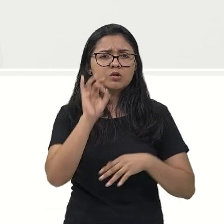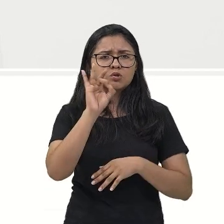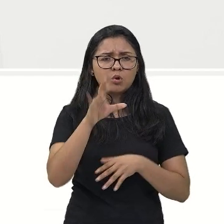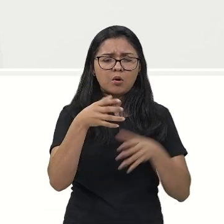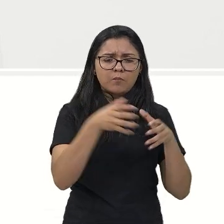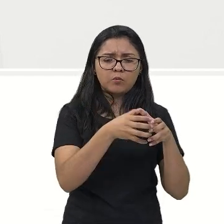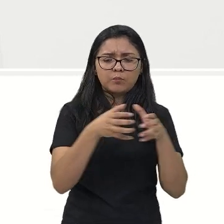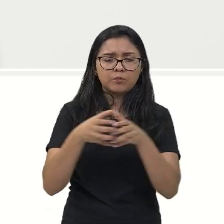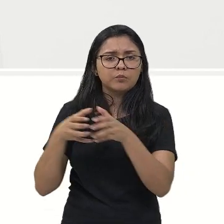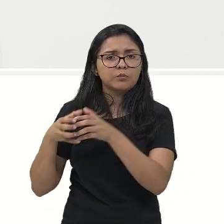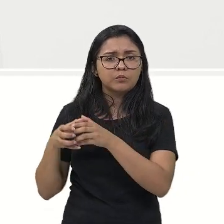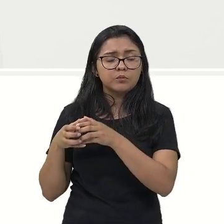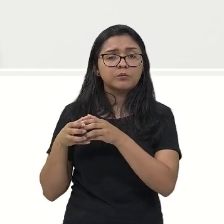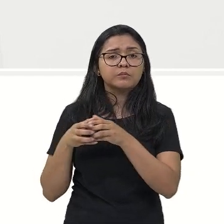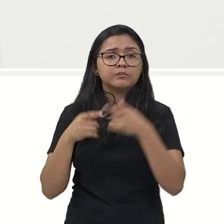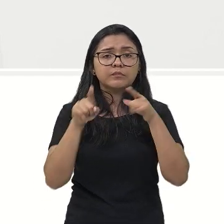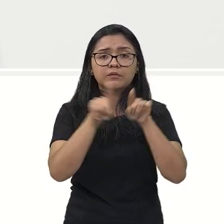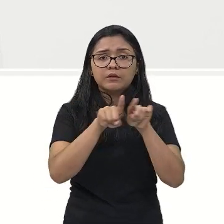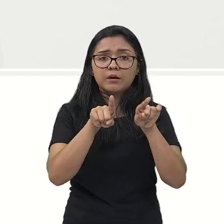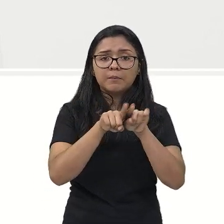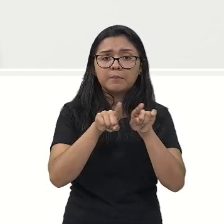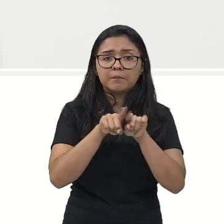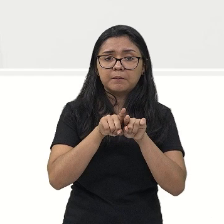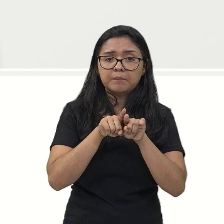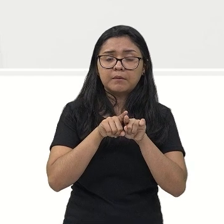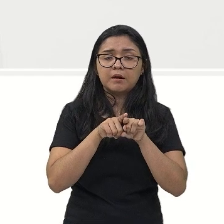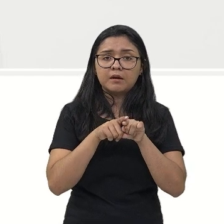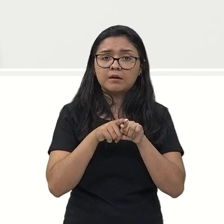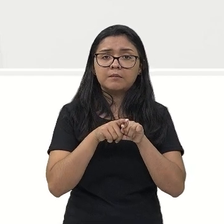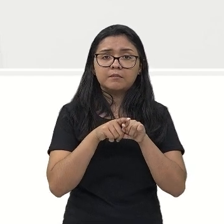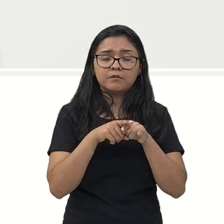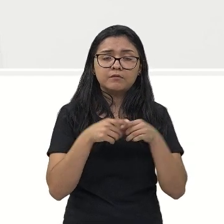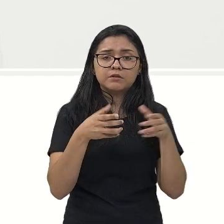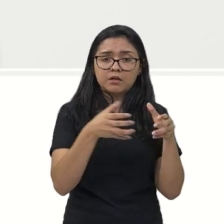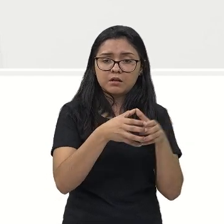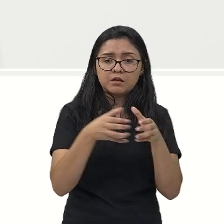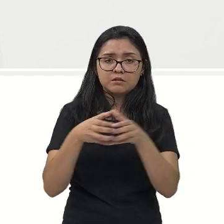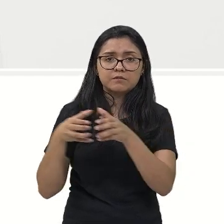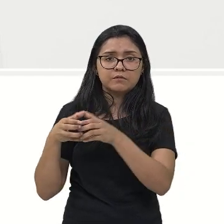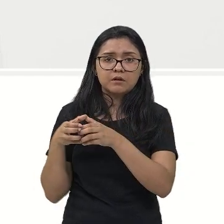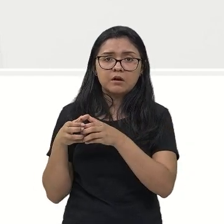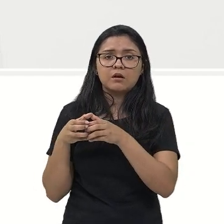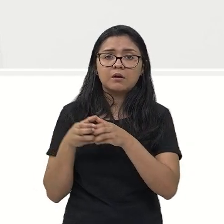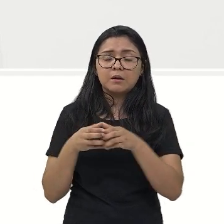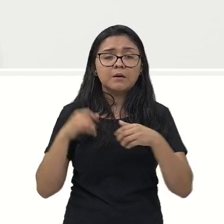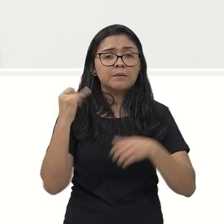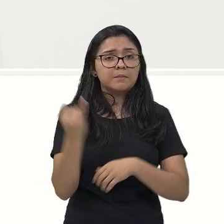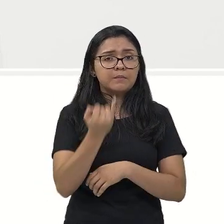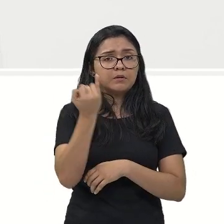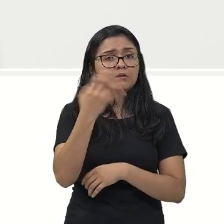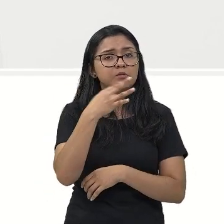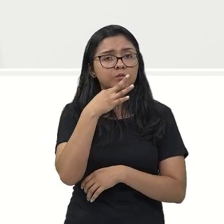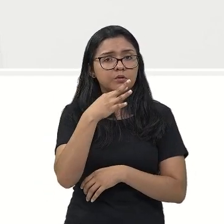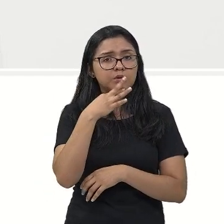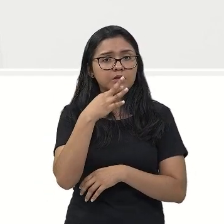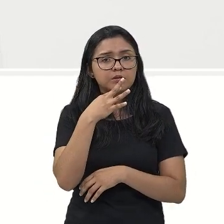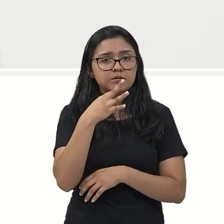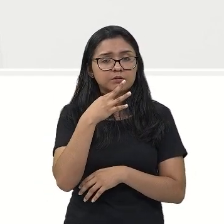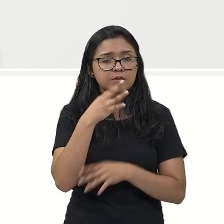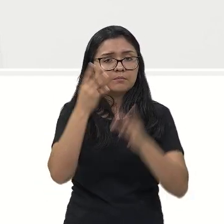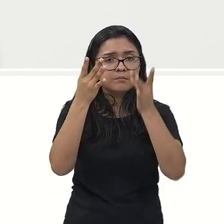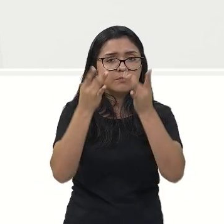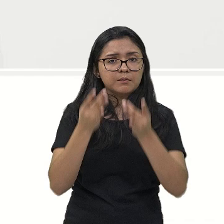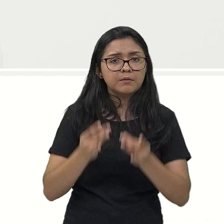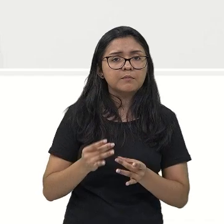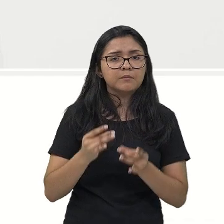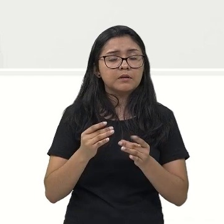classificar, também para classificar é importante eu conhecer essas diferenças. Quando